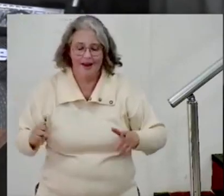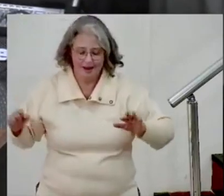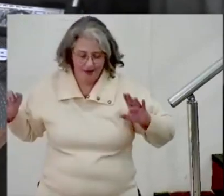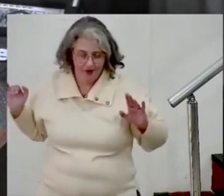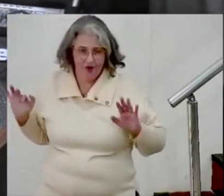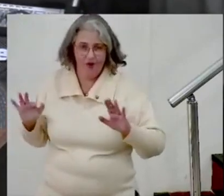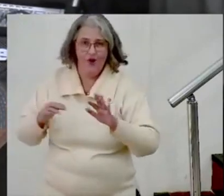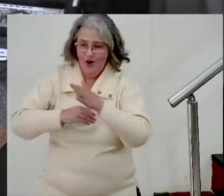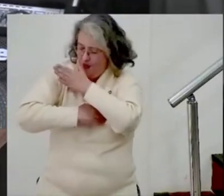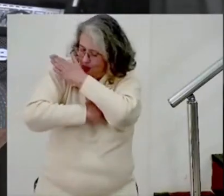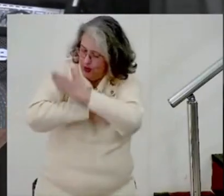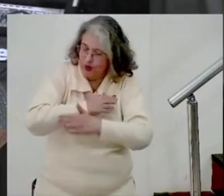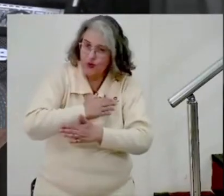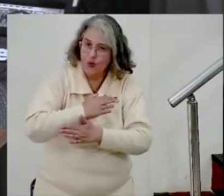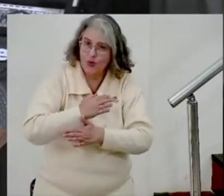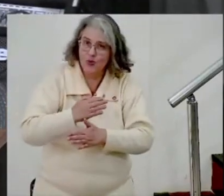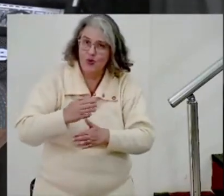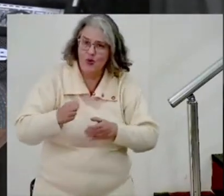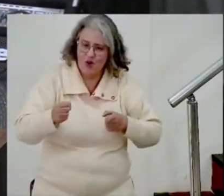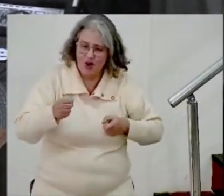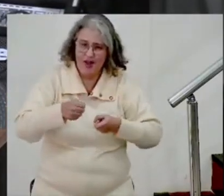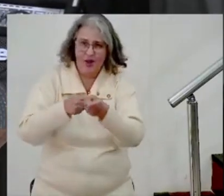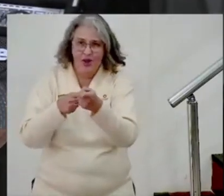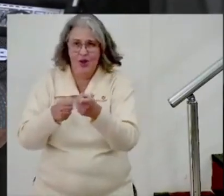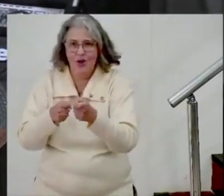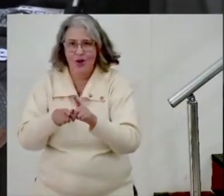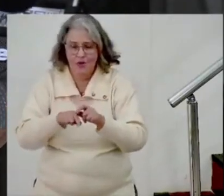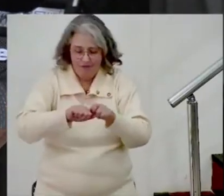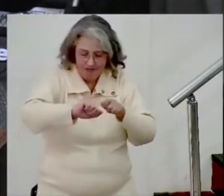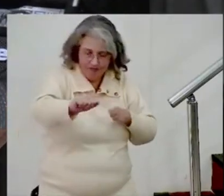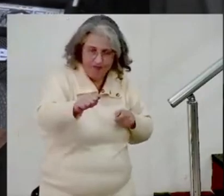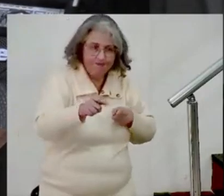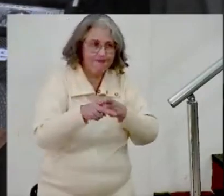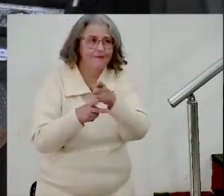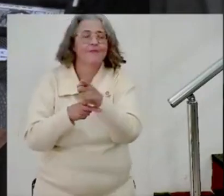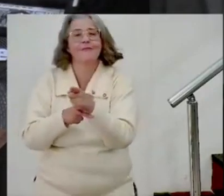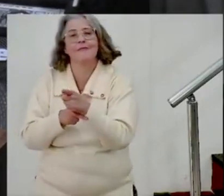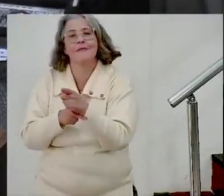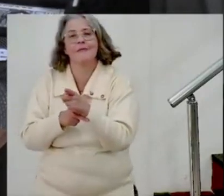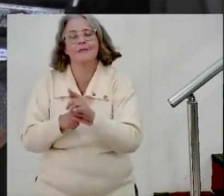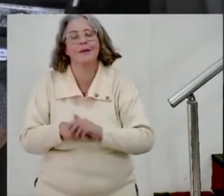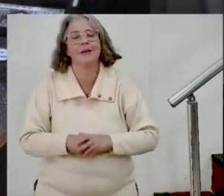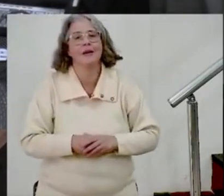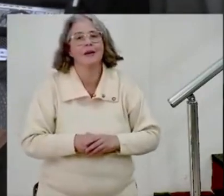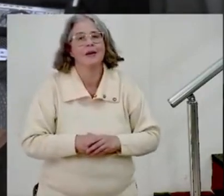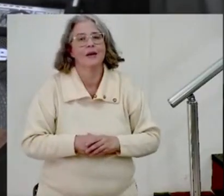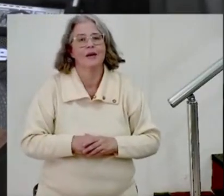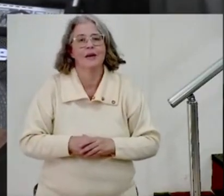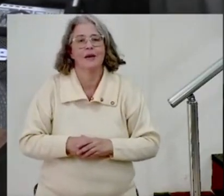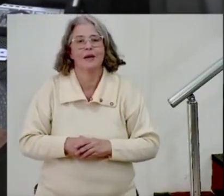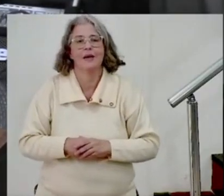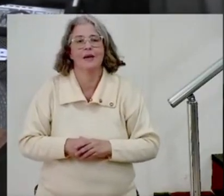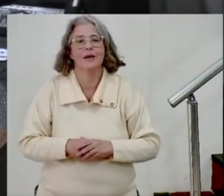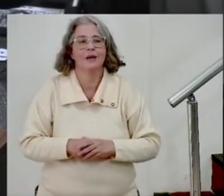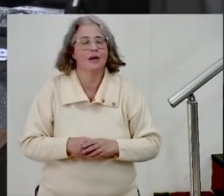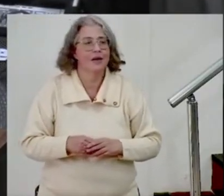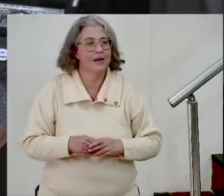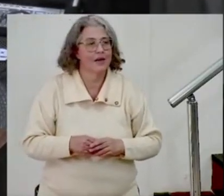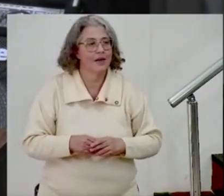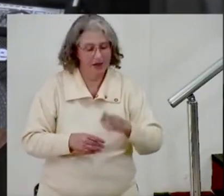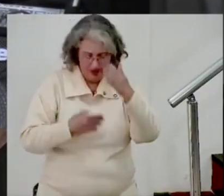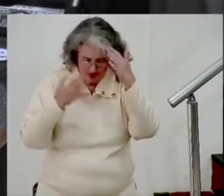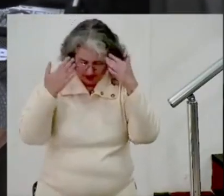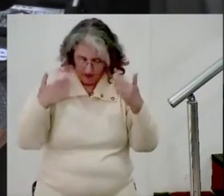escudo é para você quando está lutando com a espada. São dois escudos, mas um cobre o corpo inteiro, o pavês, e o outro cobre parte do corpo.